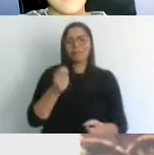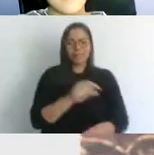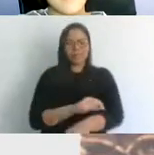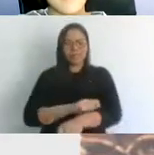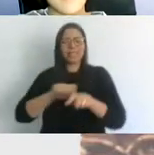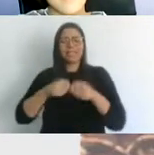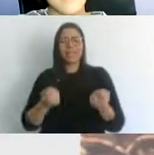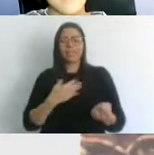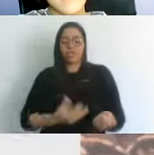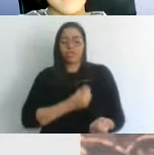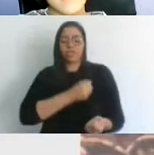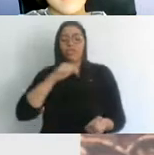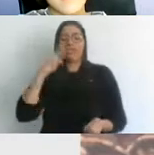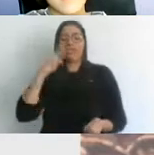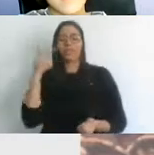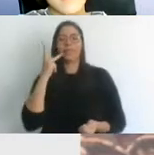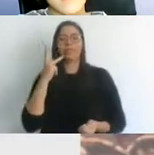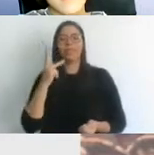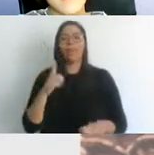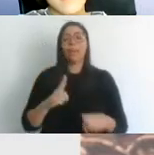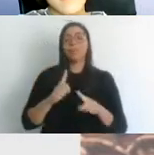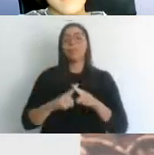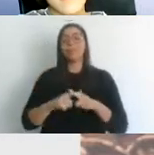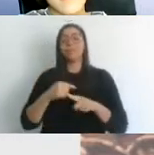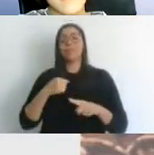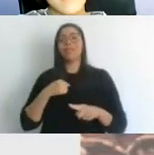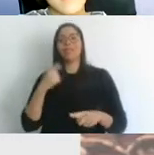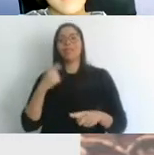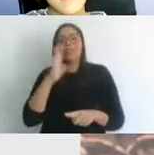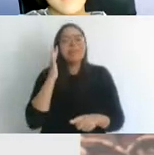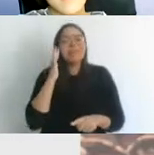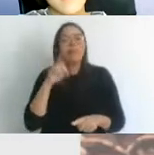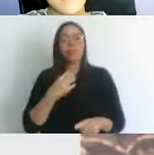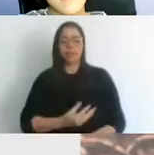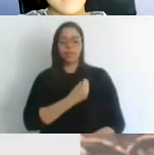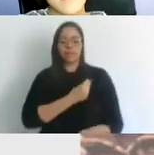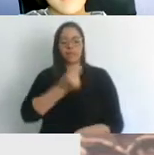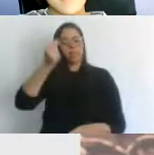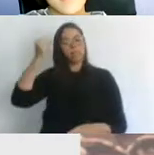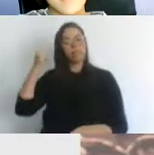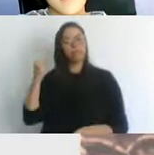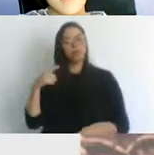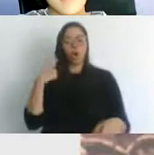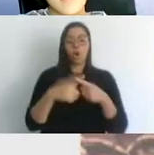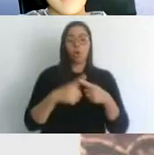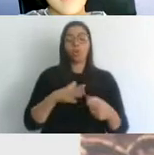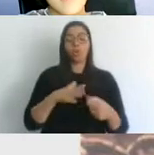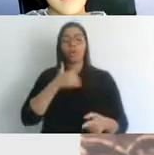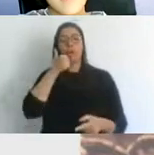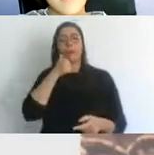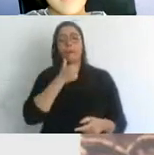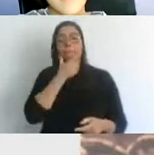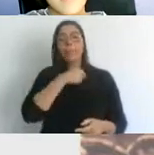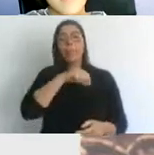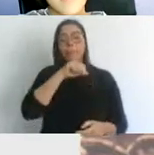que a gente viveu na nossa história mesmo que a gente não sabe o que os nossos antepassados e ouvidos É porque quando a minha mãe fala faz